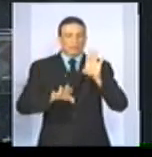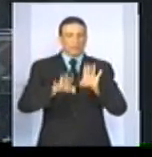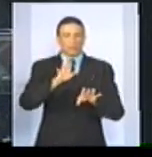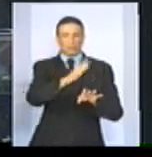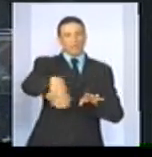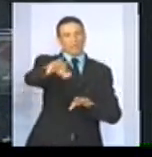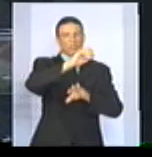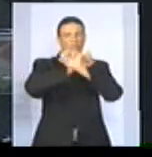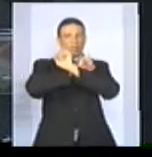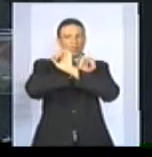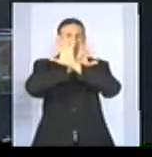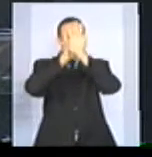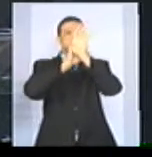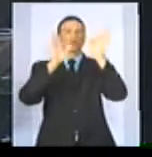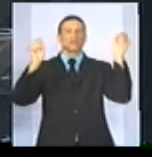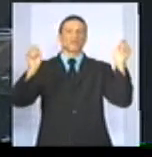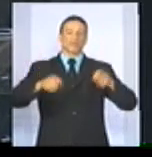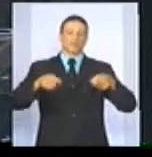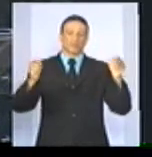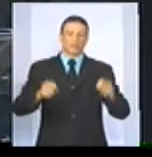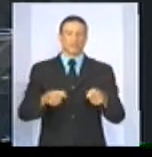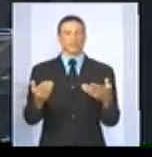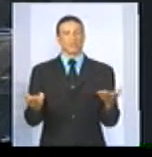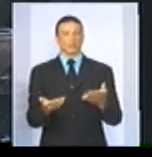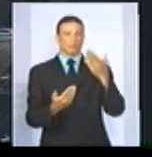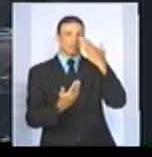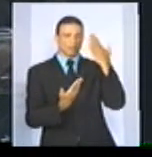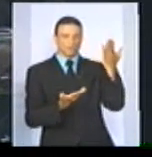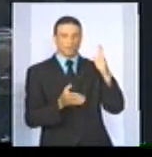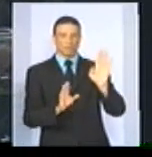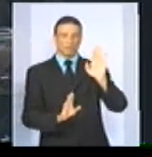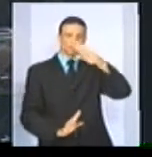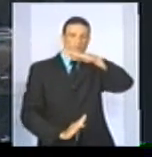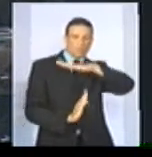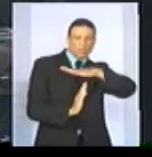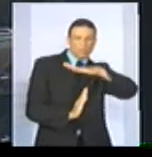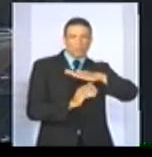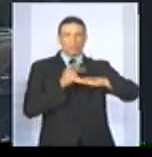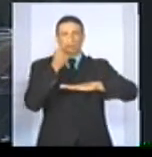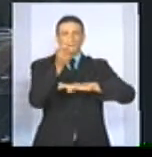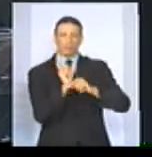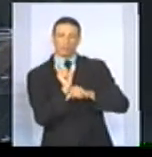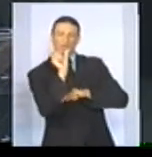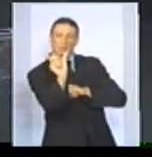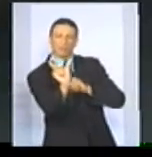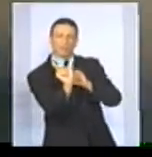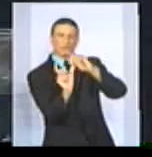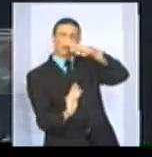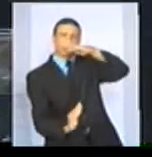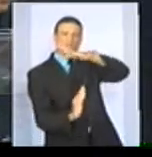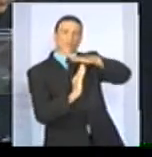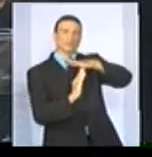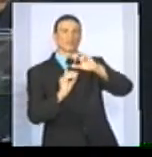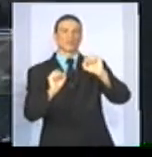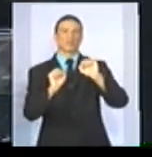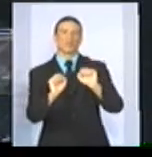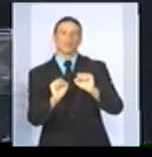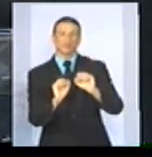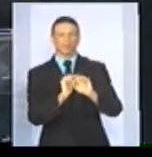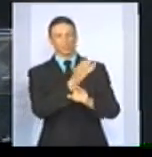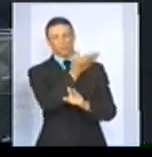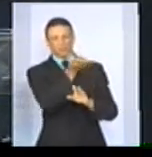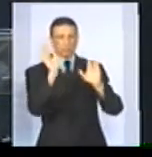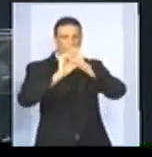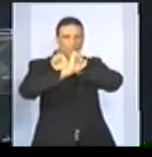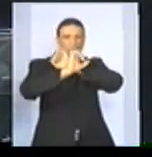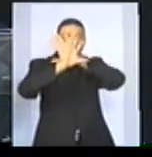de entender as coisas que nós dissemos. Então, peço a Vossas Excelências que me interrompam quando eu estiver empregando alguma expressão que não seja compreensível para os que